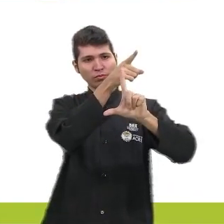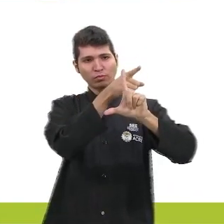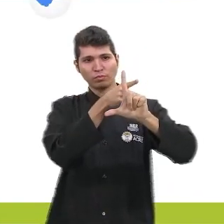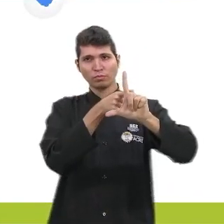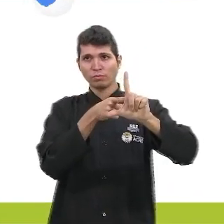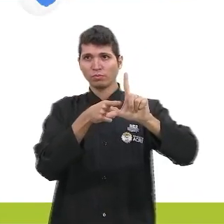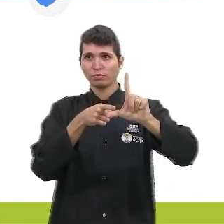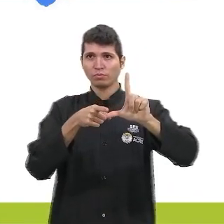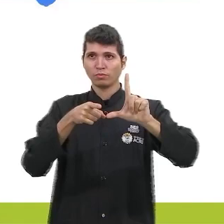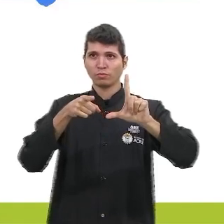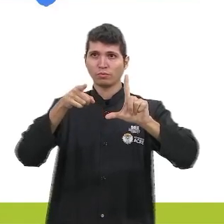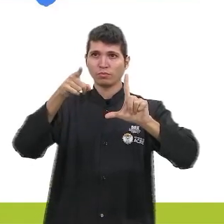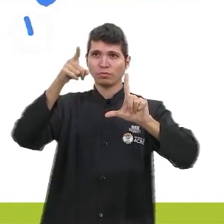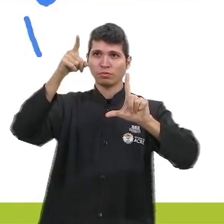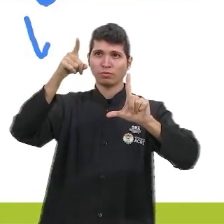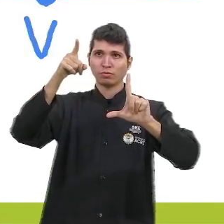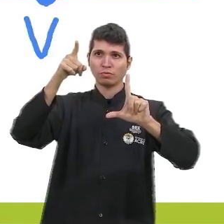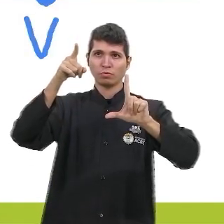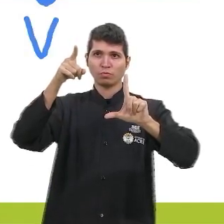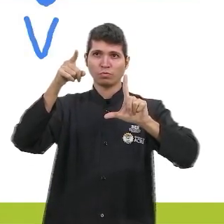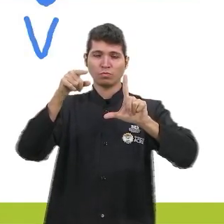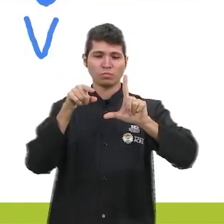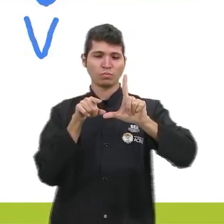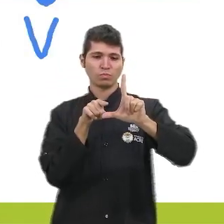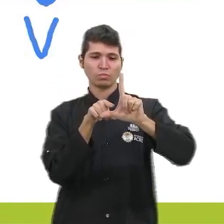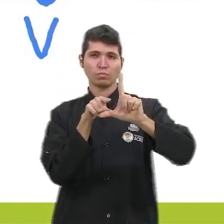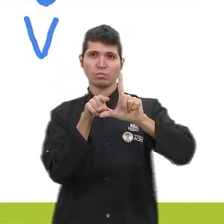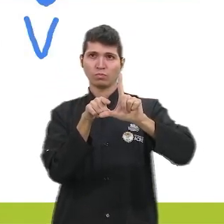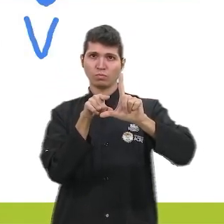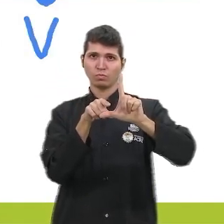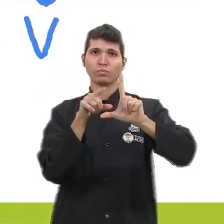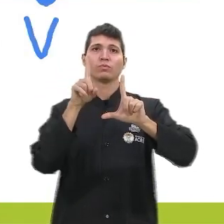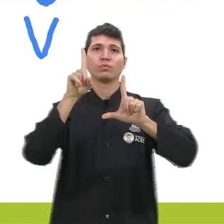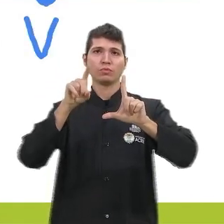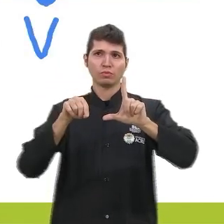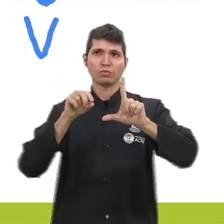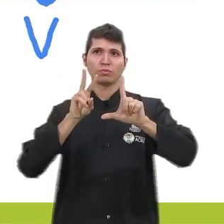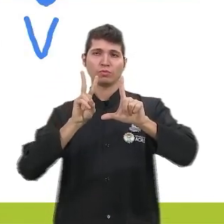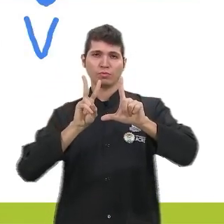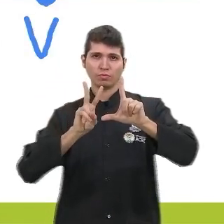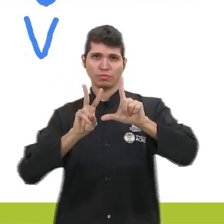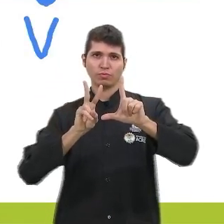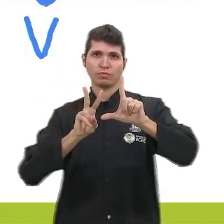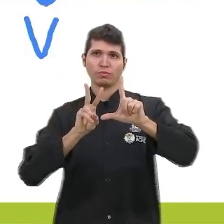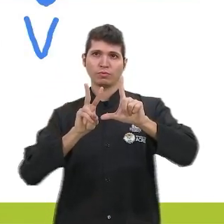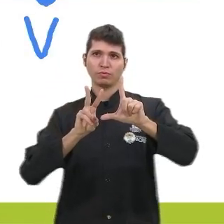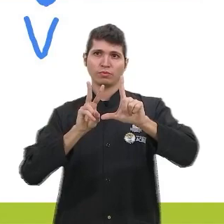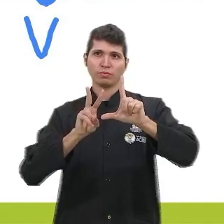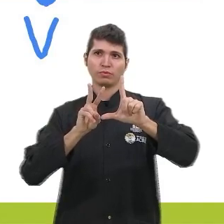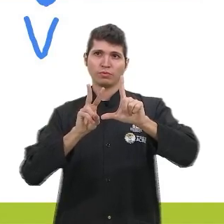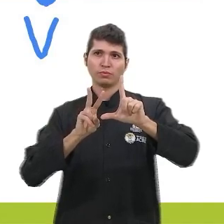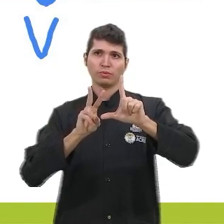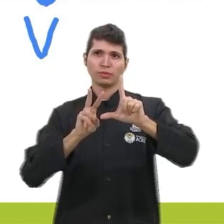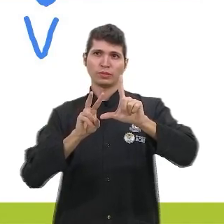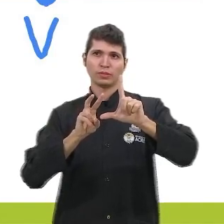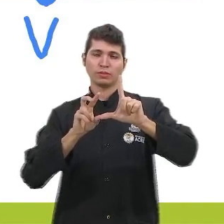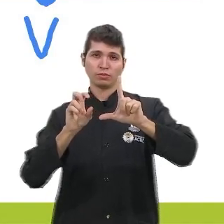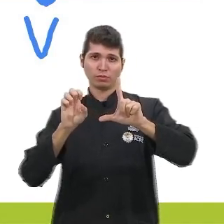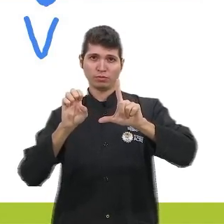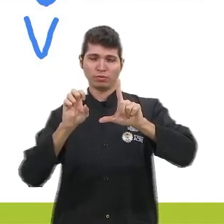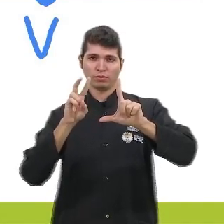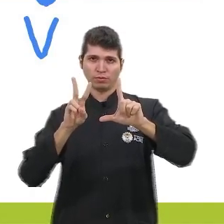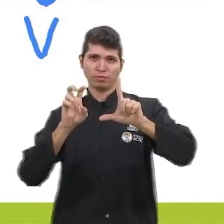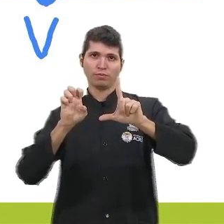chama de vértice da parábola, tá vendo? Ó? Esse é o vértice. Onde ele vai ter coordenadas de x de vértice, que é esse cara aqui,